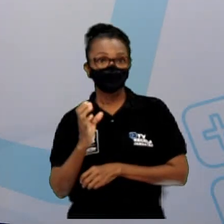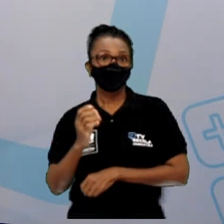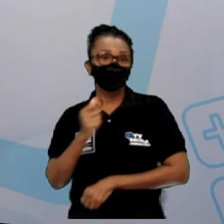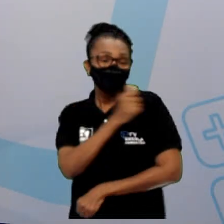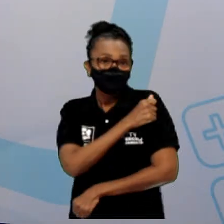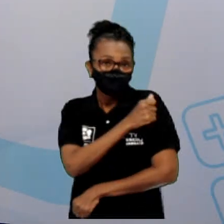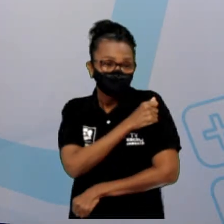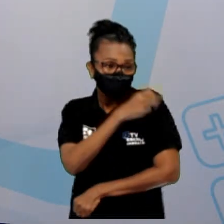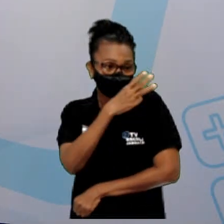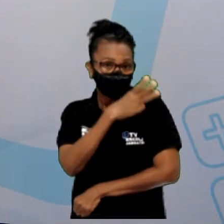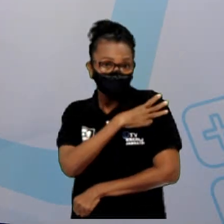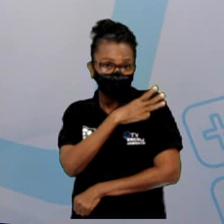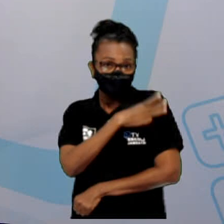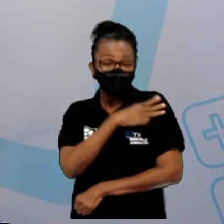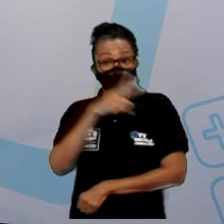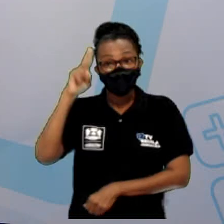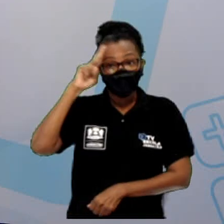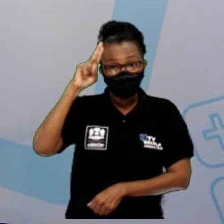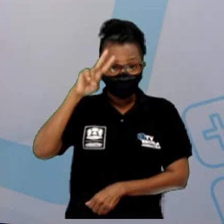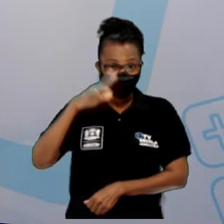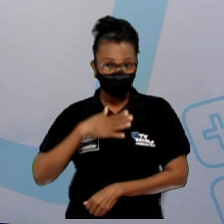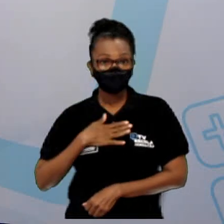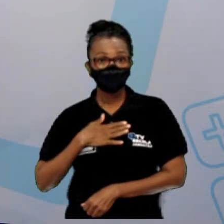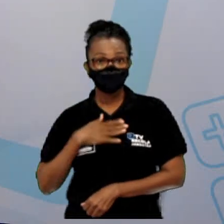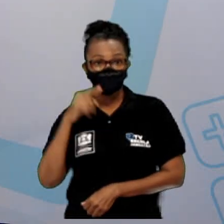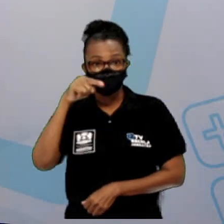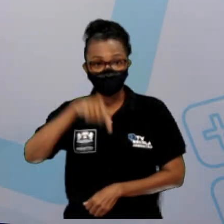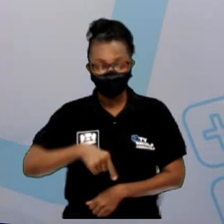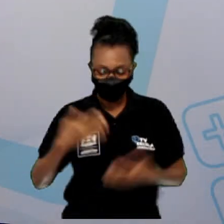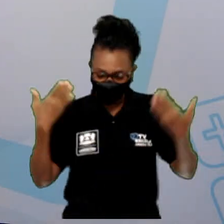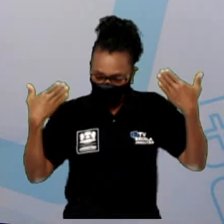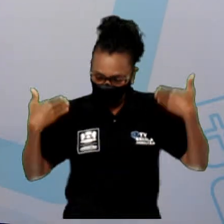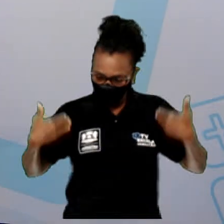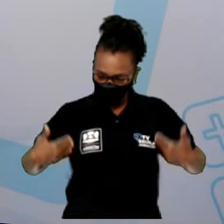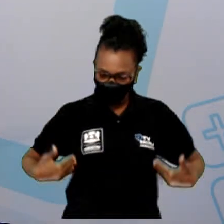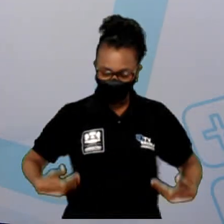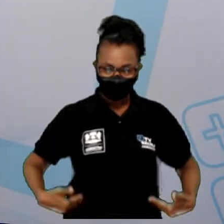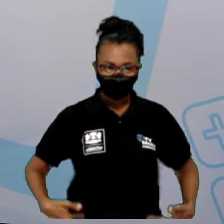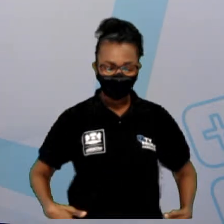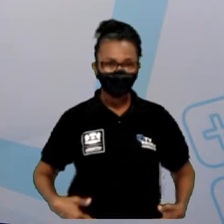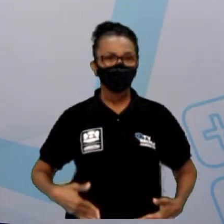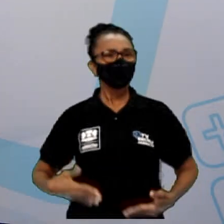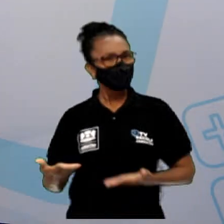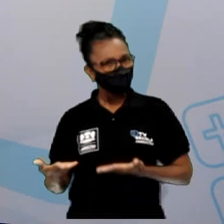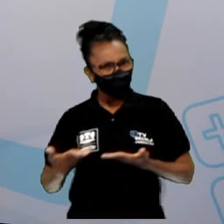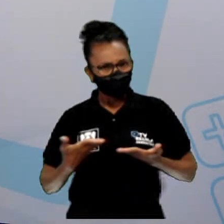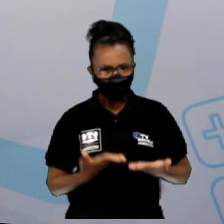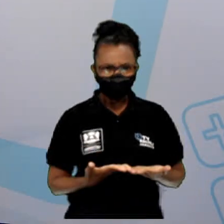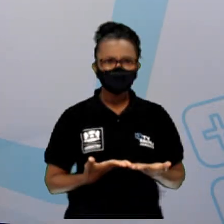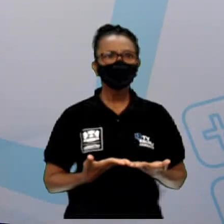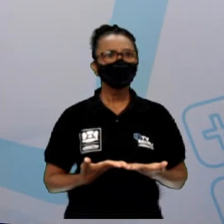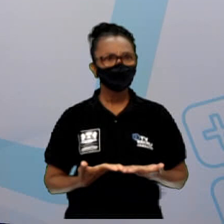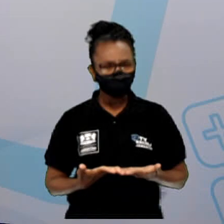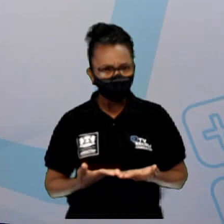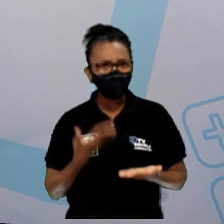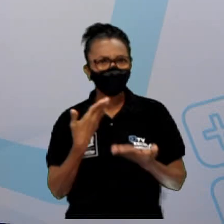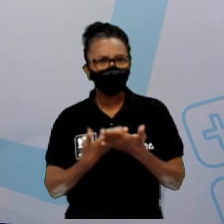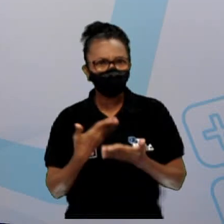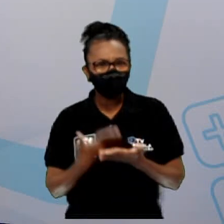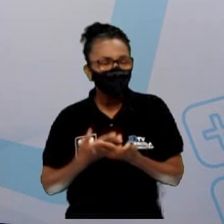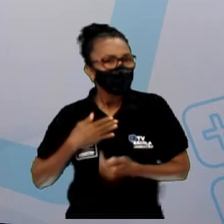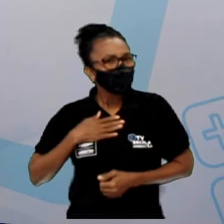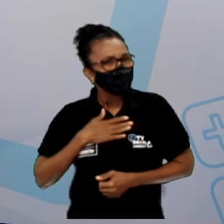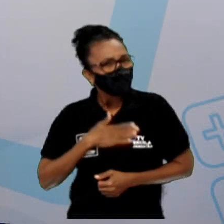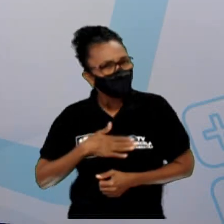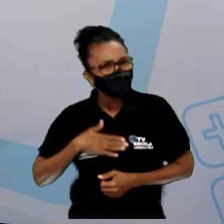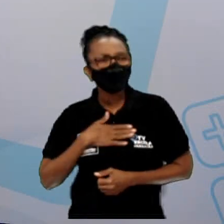terceiro ano. Lembram de mim? Estou aqui caracterizada para trazer mais uma aula gostosa